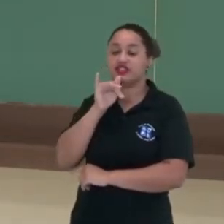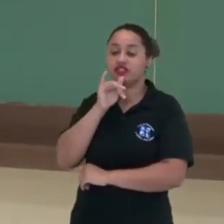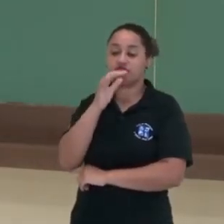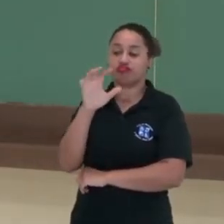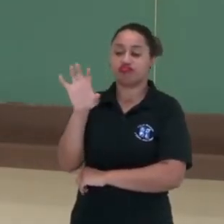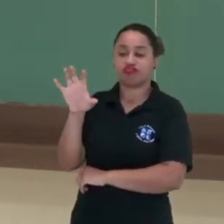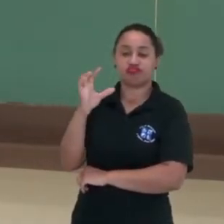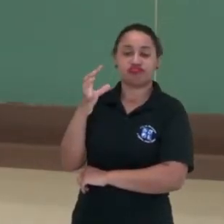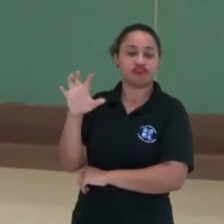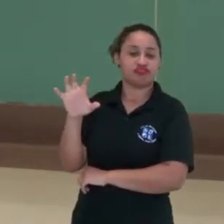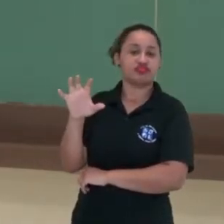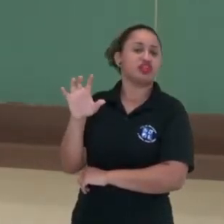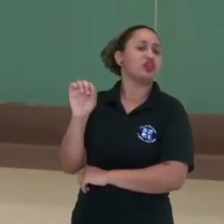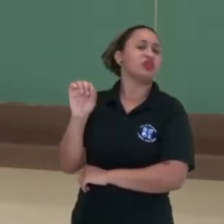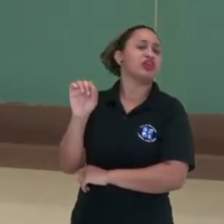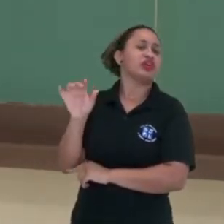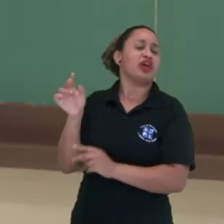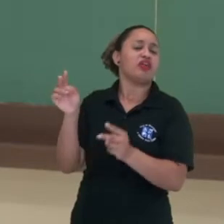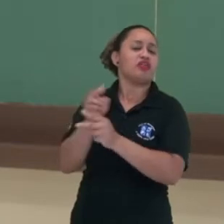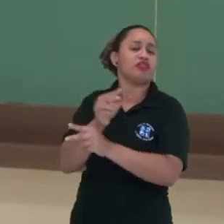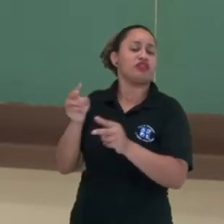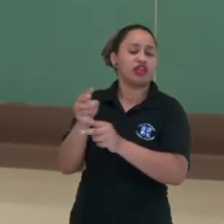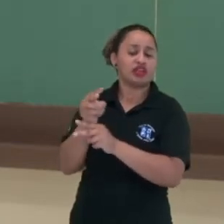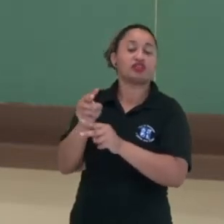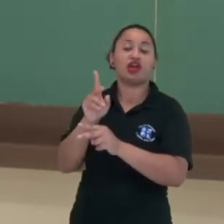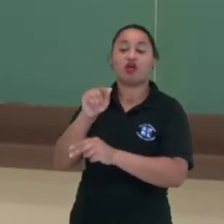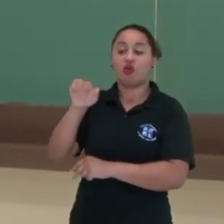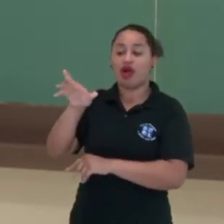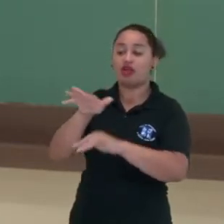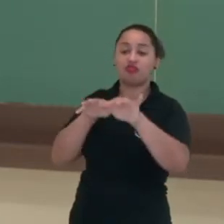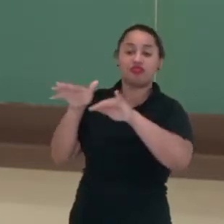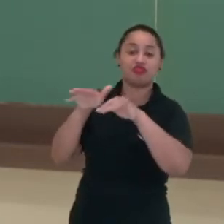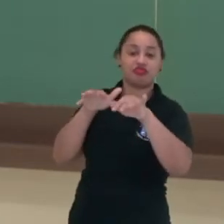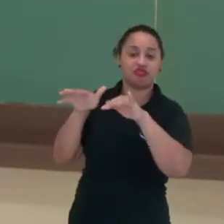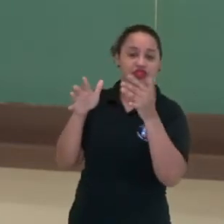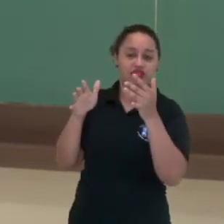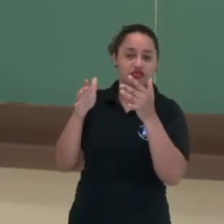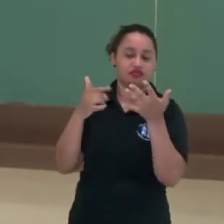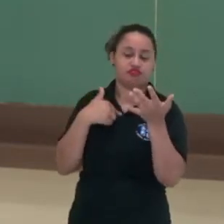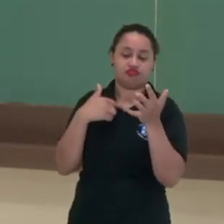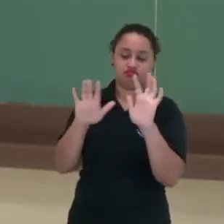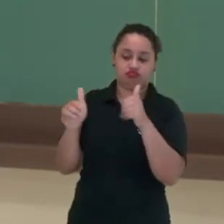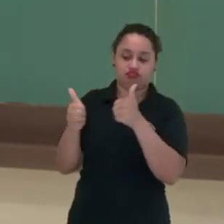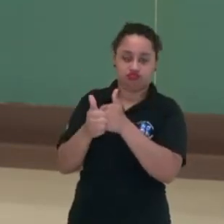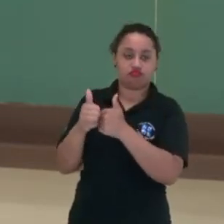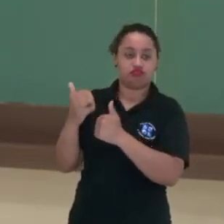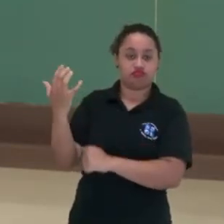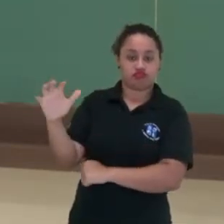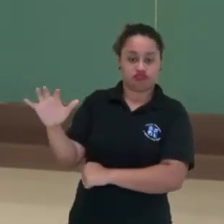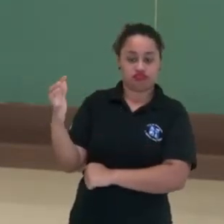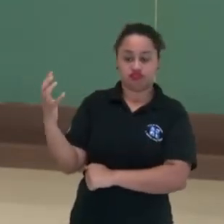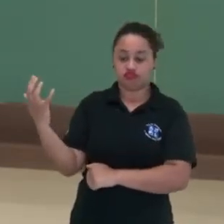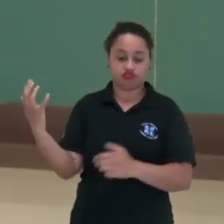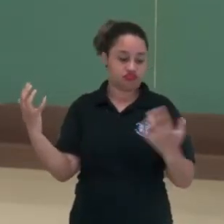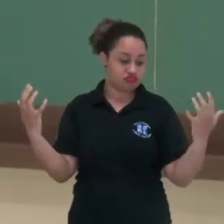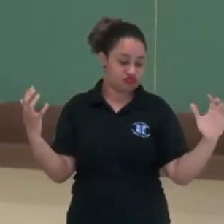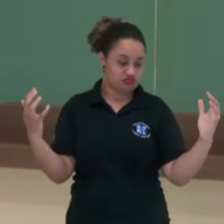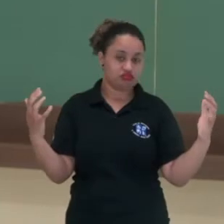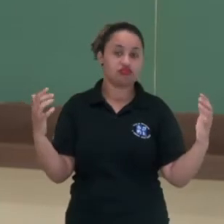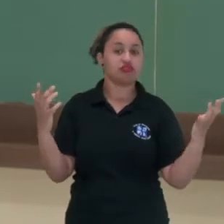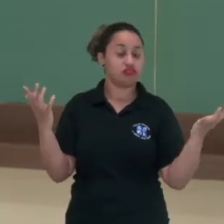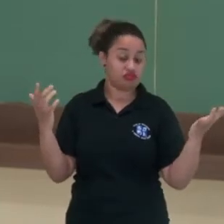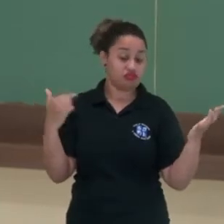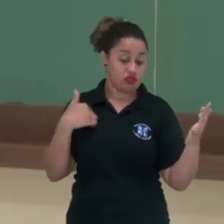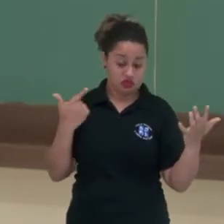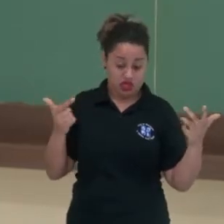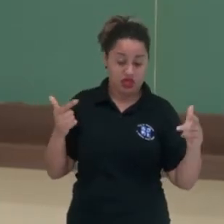O que é o vento? O vento é o ar em movimento. Então, eu não estou perto do ventilador. Existe ar perto de mim? Sim, existe